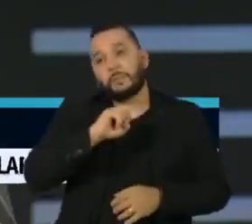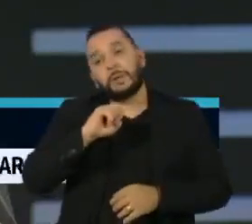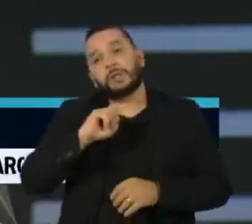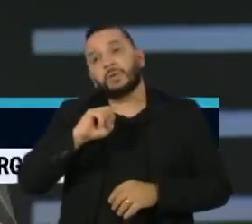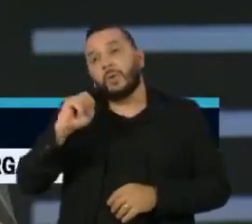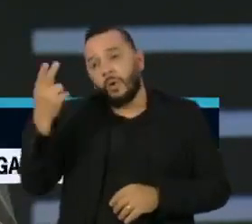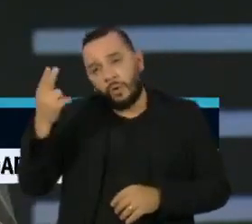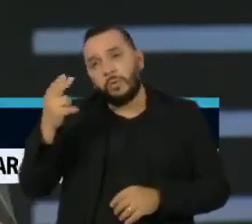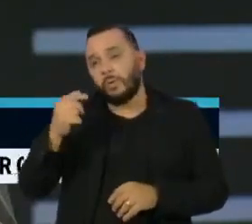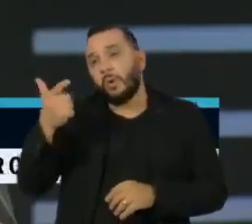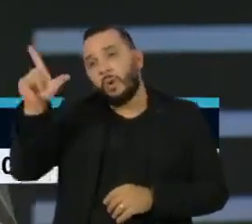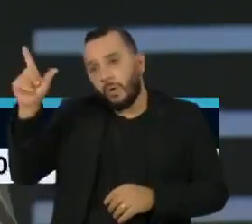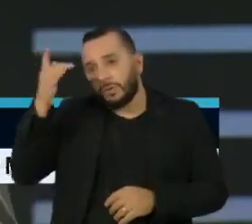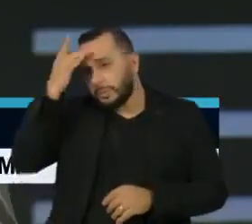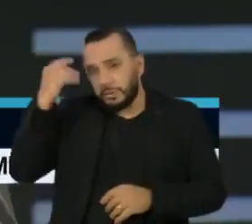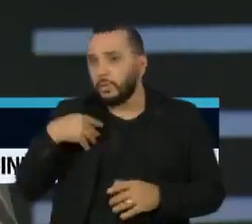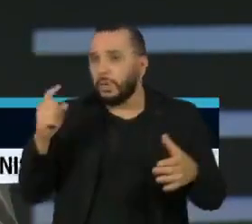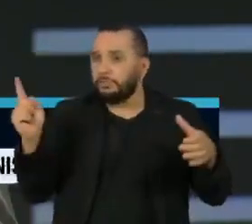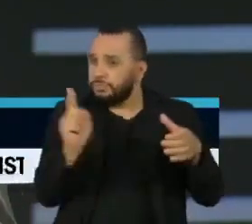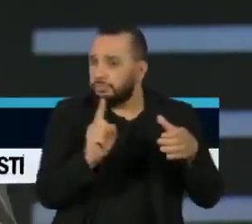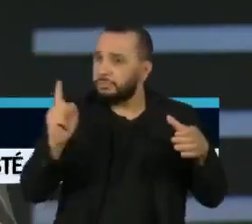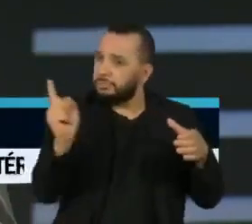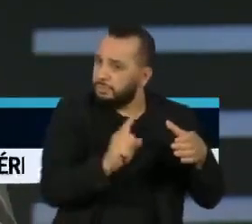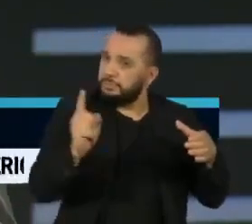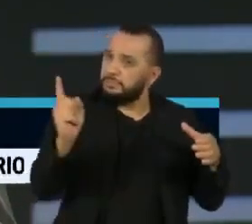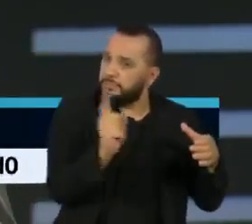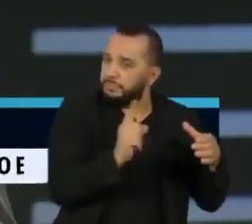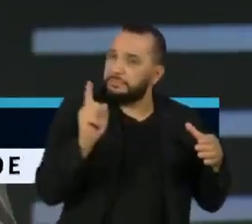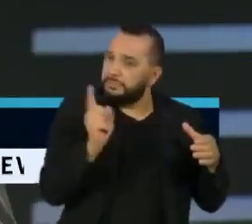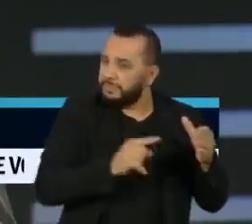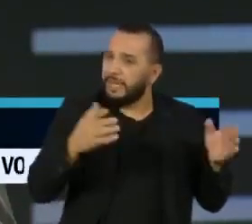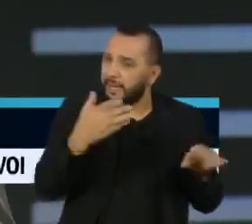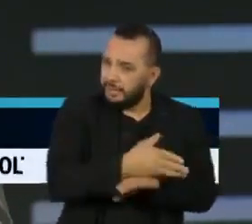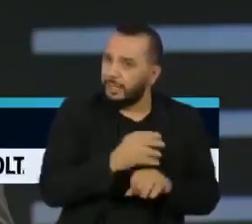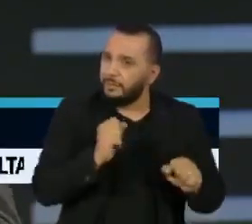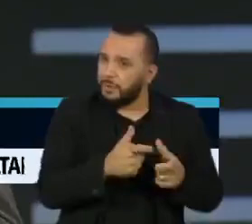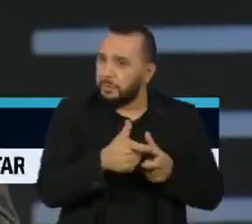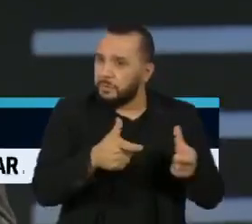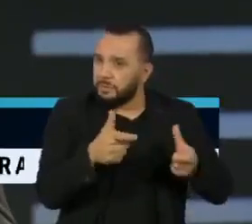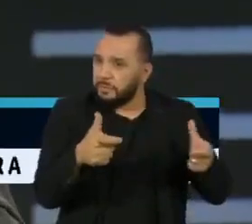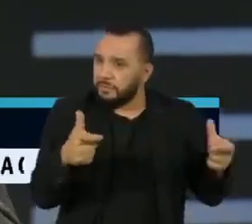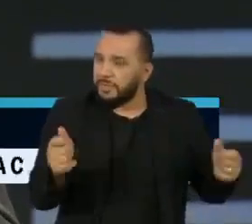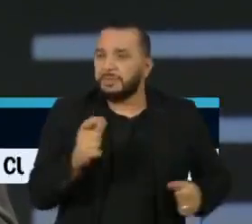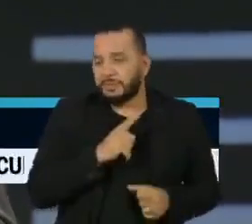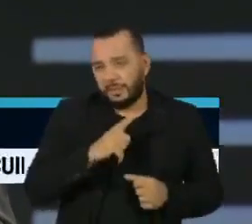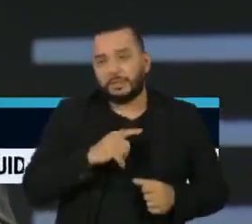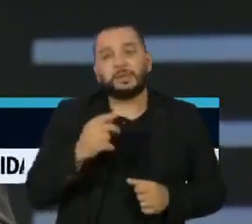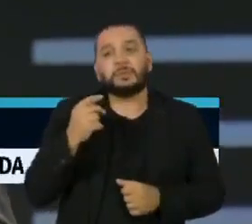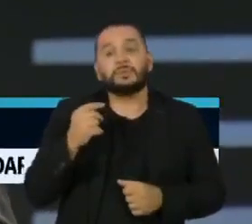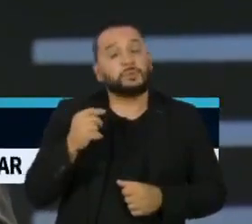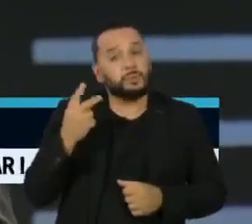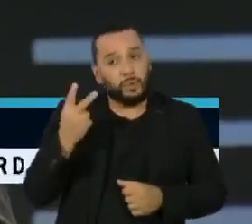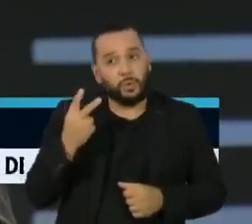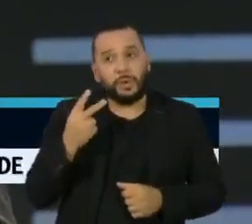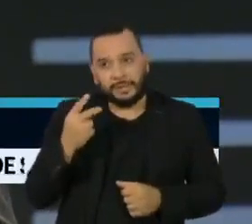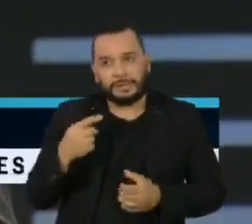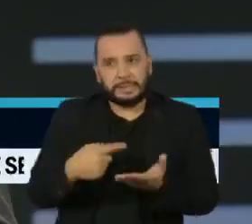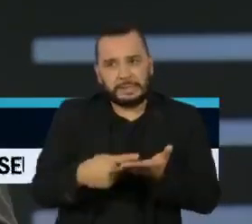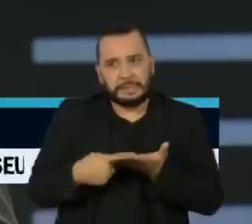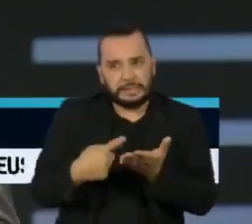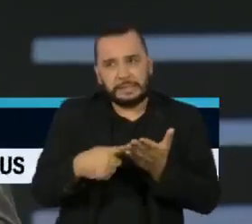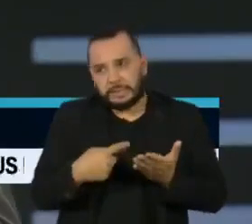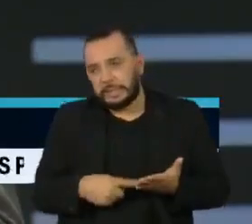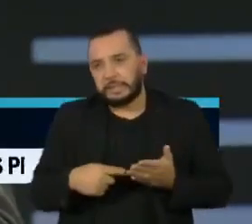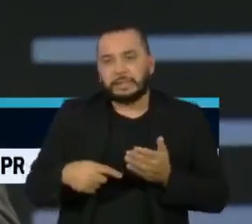outros parlamentares e políticos que estão descontentes nos seus respectivos partidos. Assim, acho que tem dois movimentos ocorrendo. Um é que,